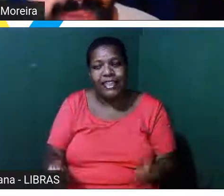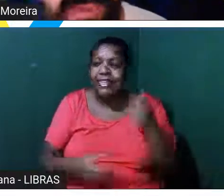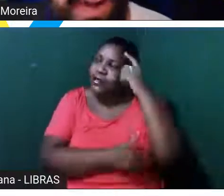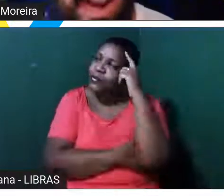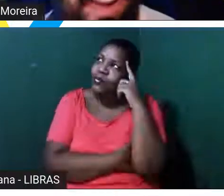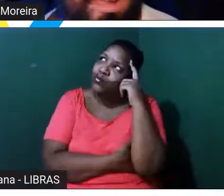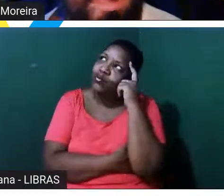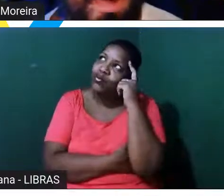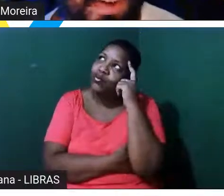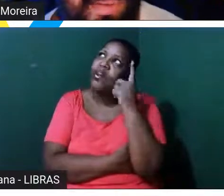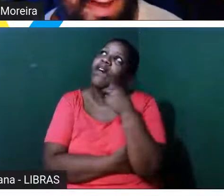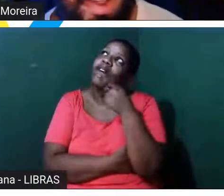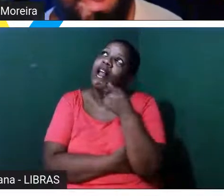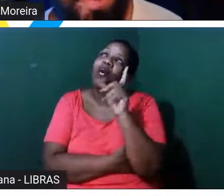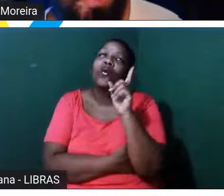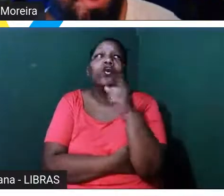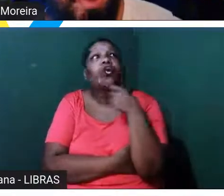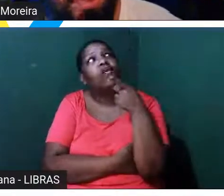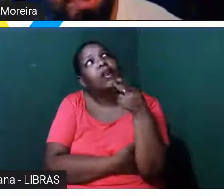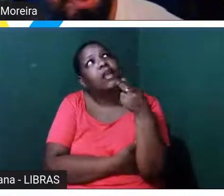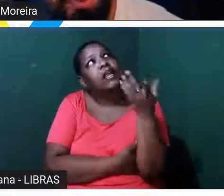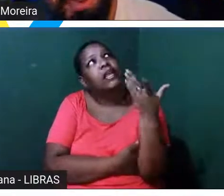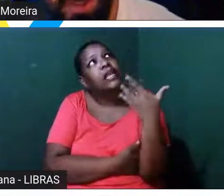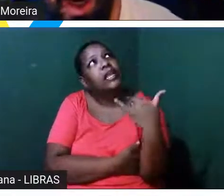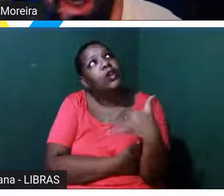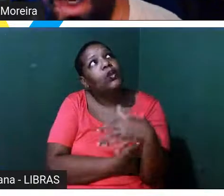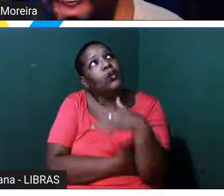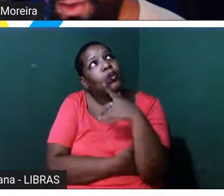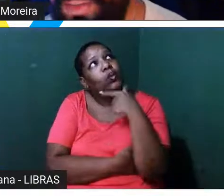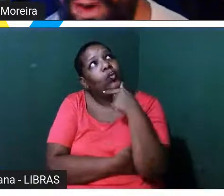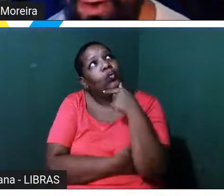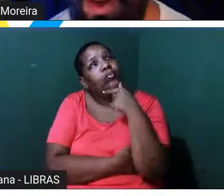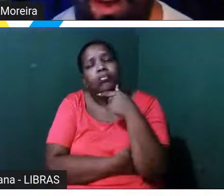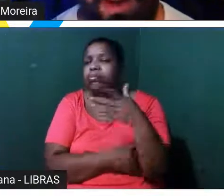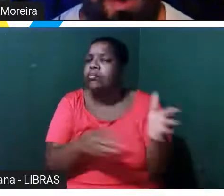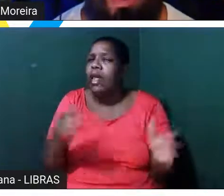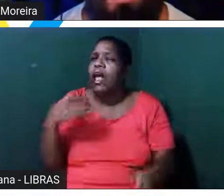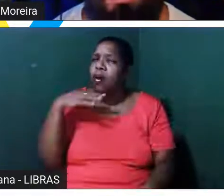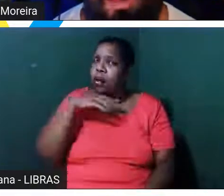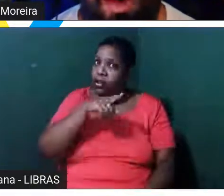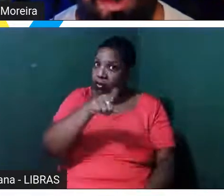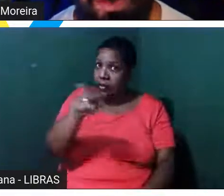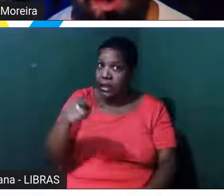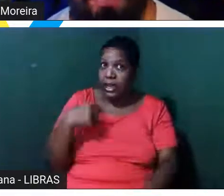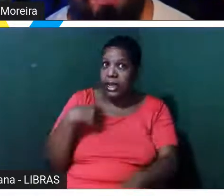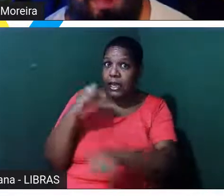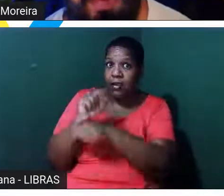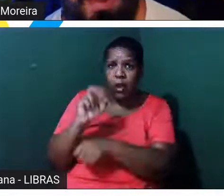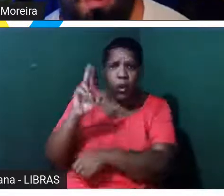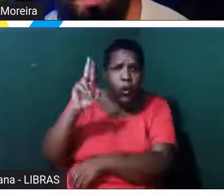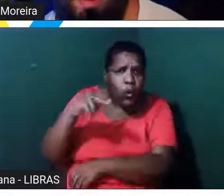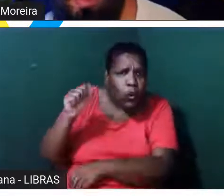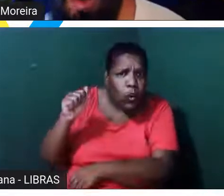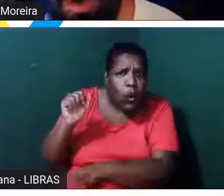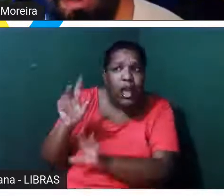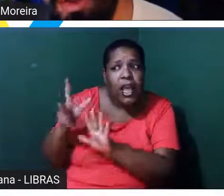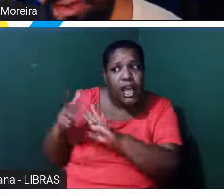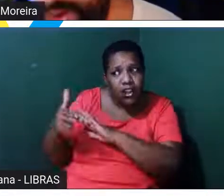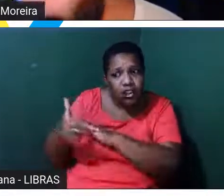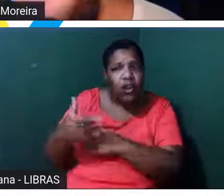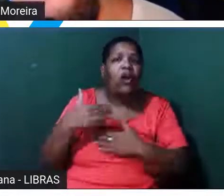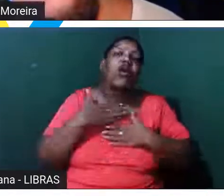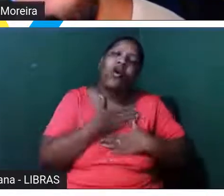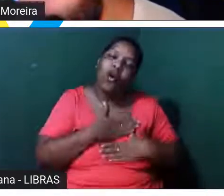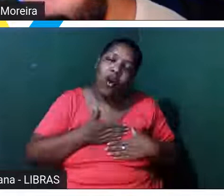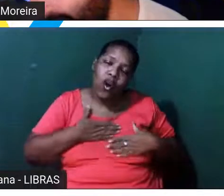posso falar que já não foi falado eu já falei tanto e eu achei isso eu espero que quem não acreditou começa a estar e